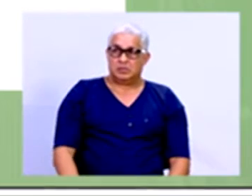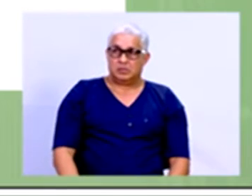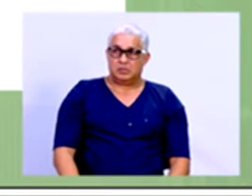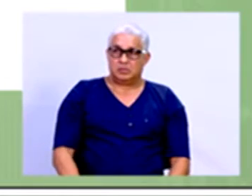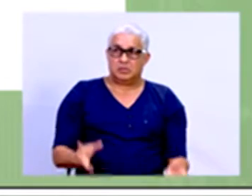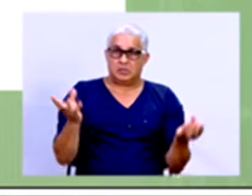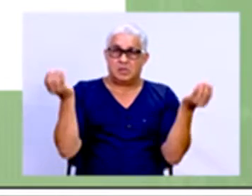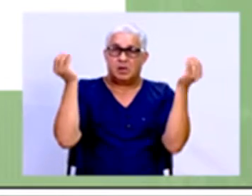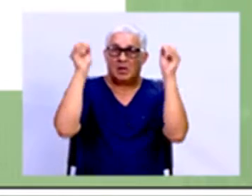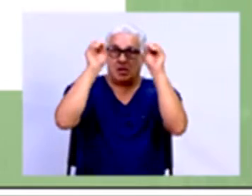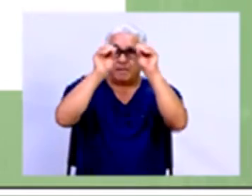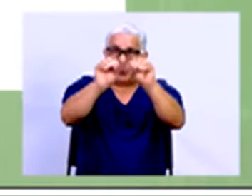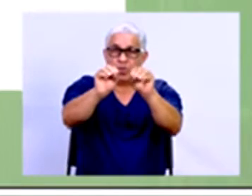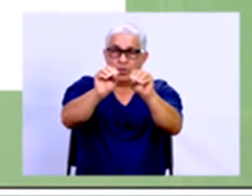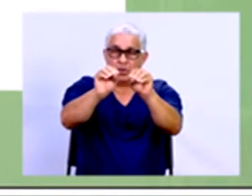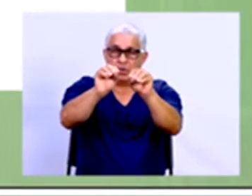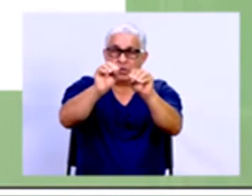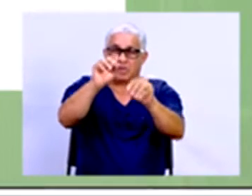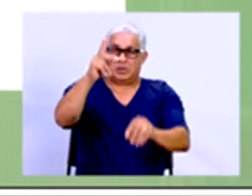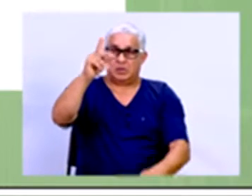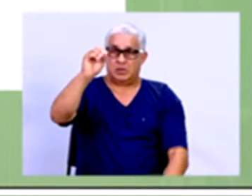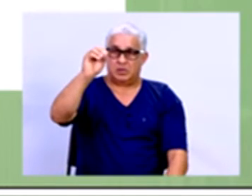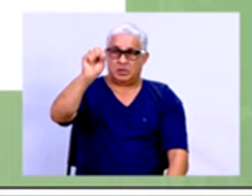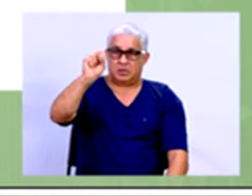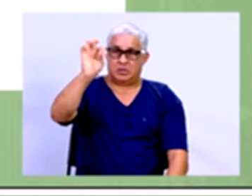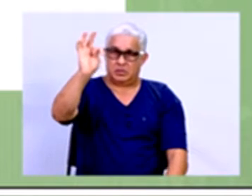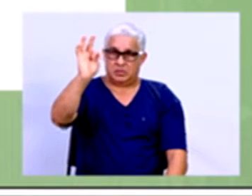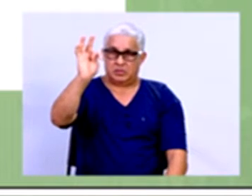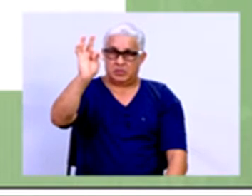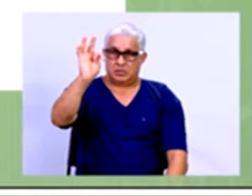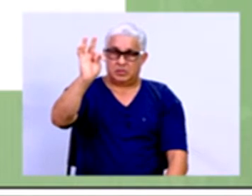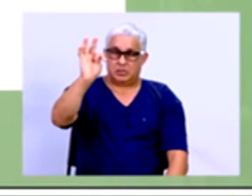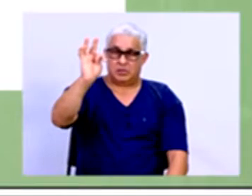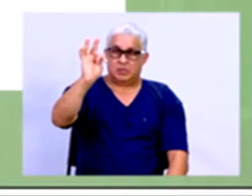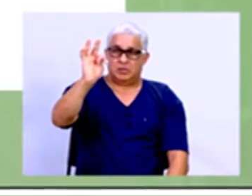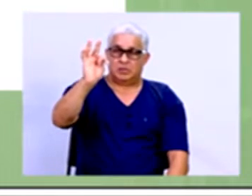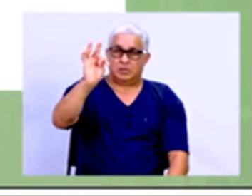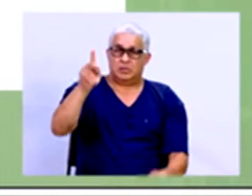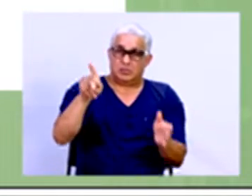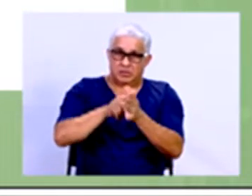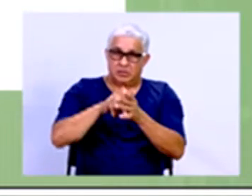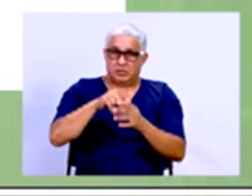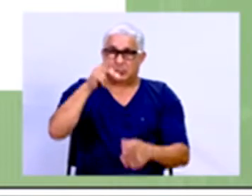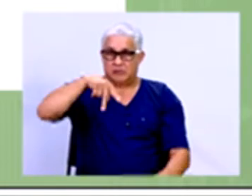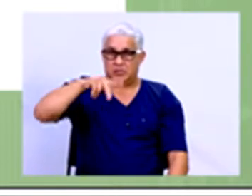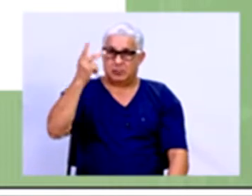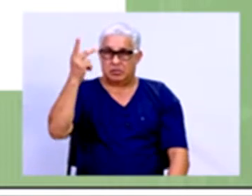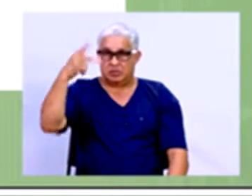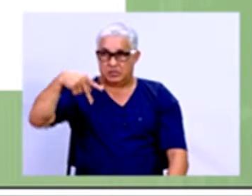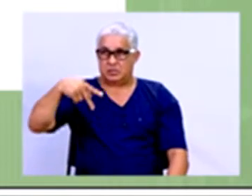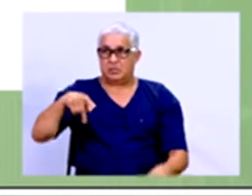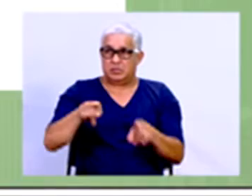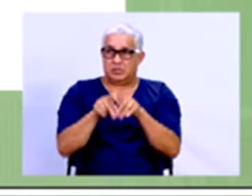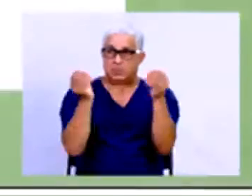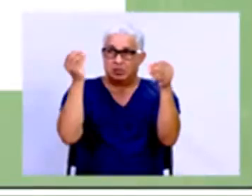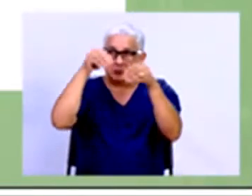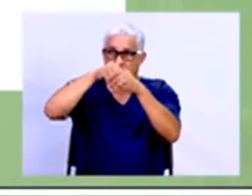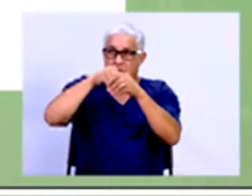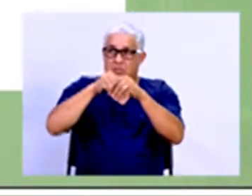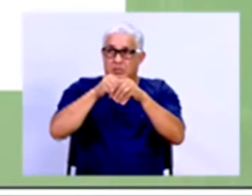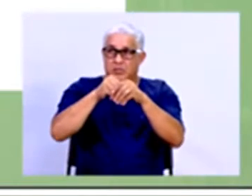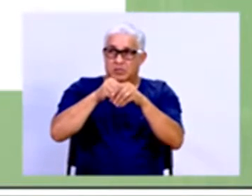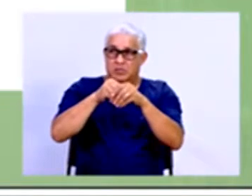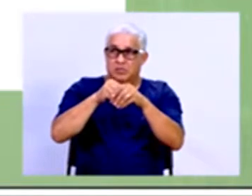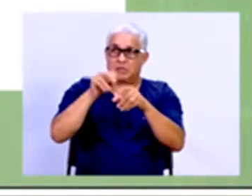certo? Através do post, né, que é uma variável global do PHP, cifra underline post, e aqui dentro nós passamos